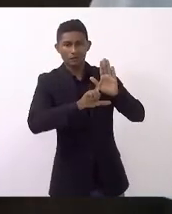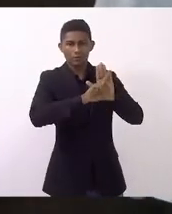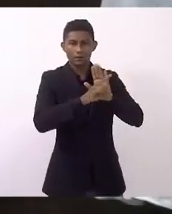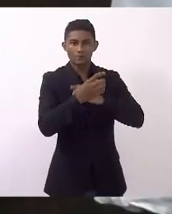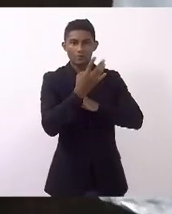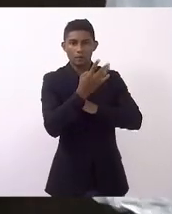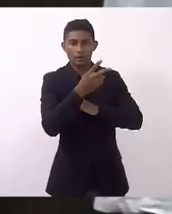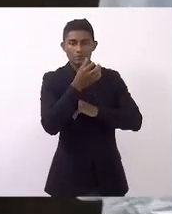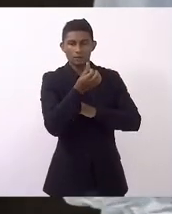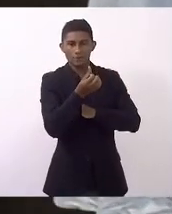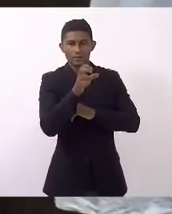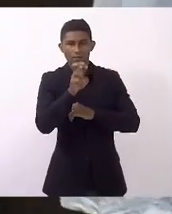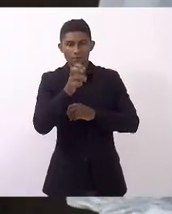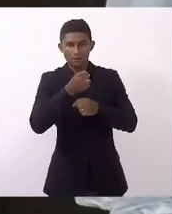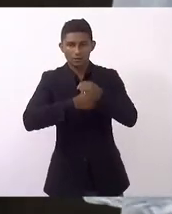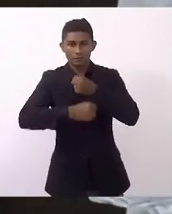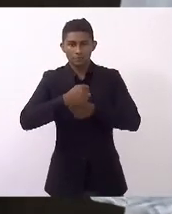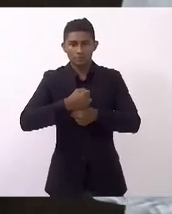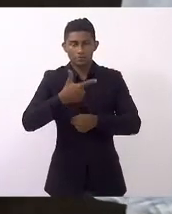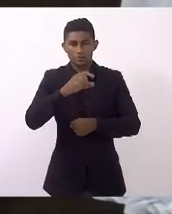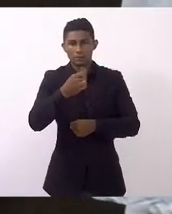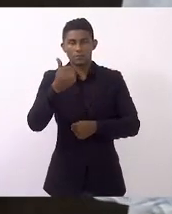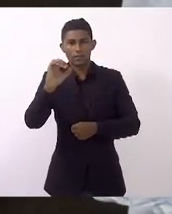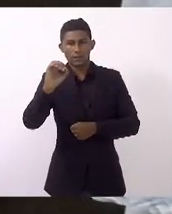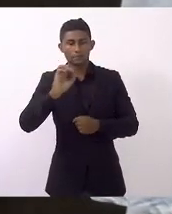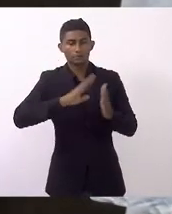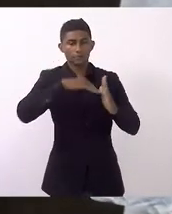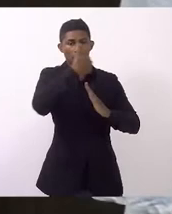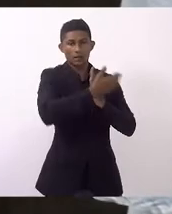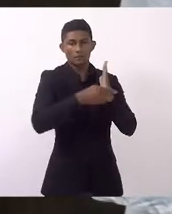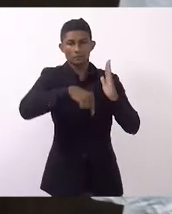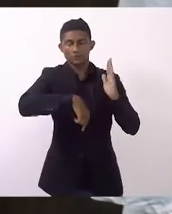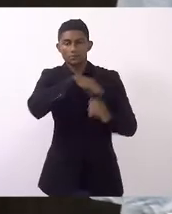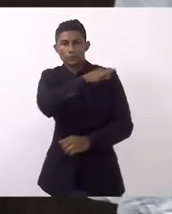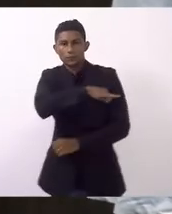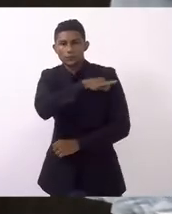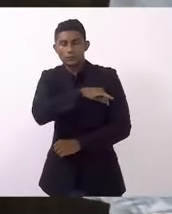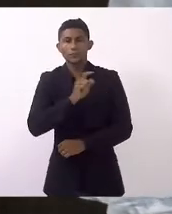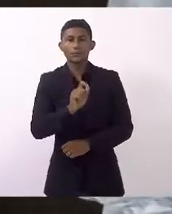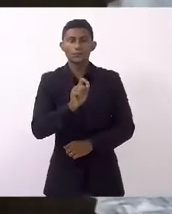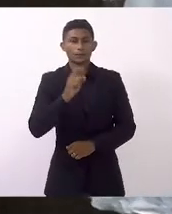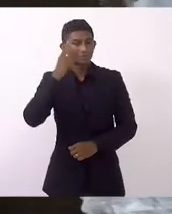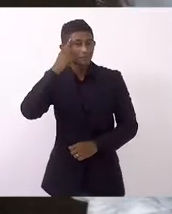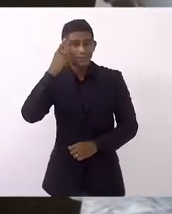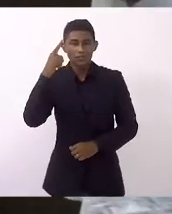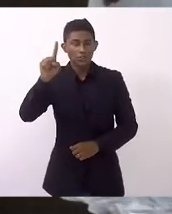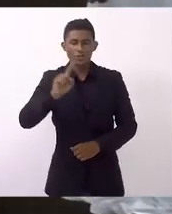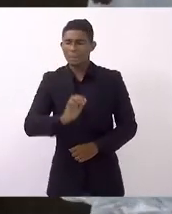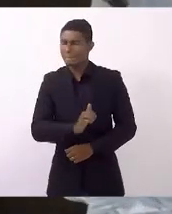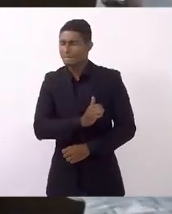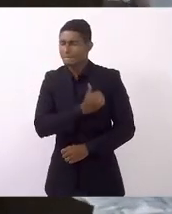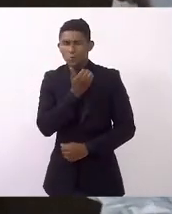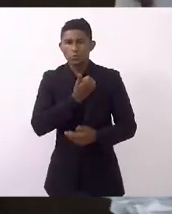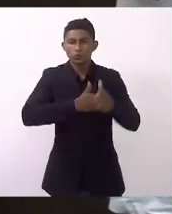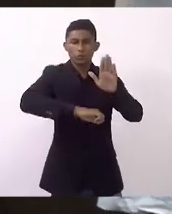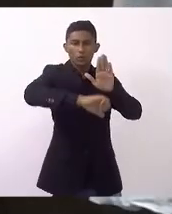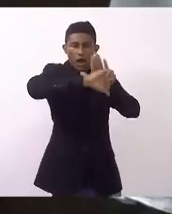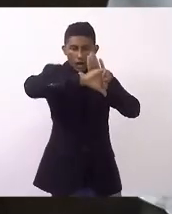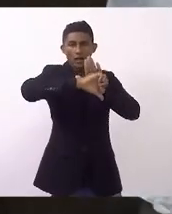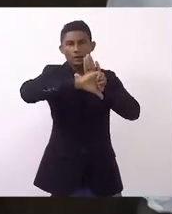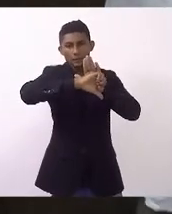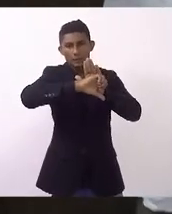de 2010, instituindo no calendário oficial do Estado do Rio de Janeiro o dia do repúdio contra os crimes